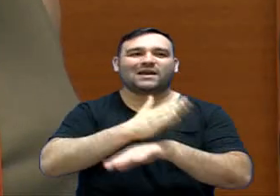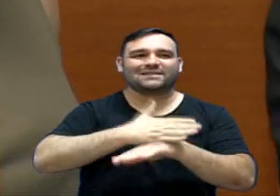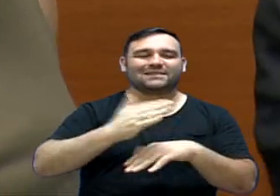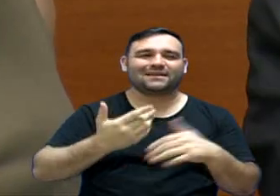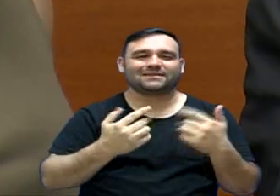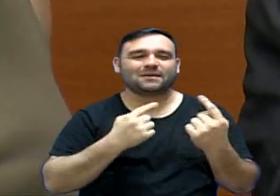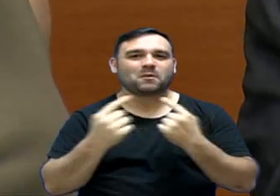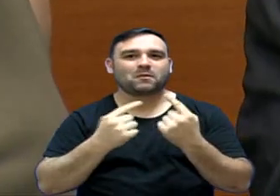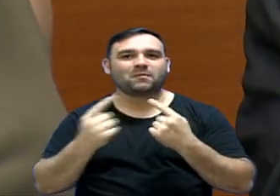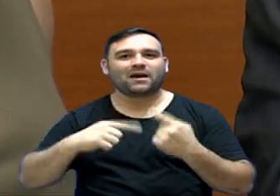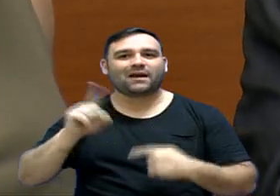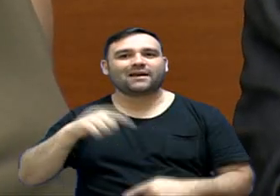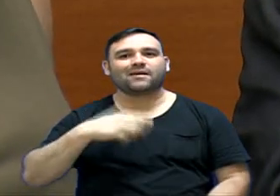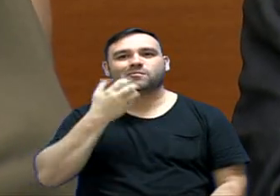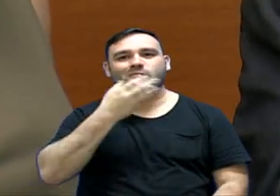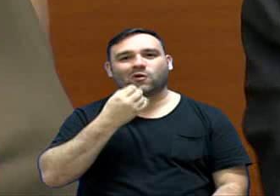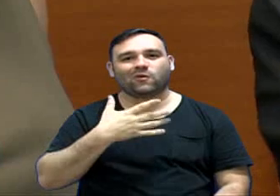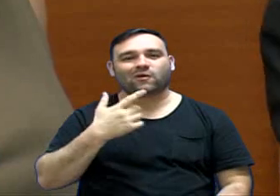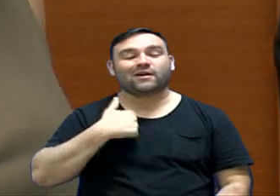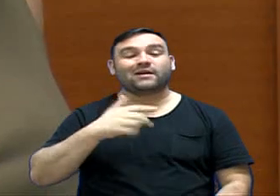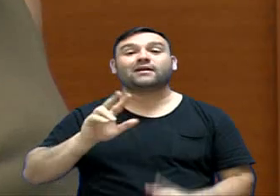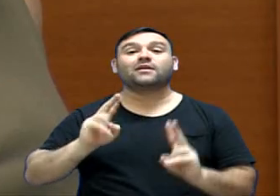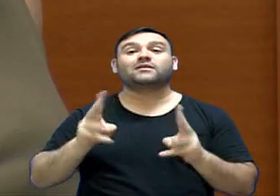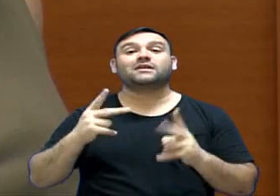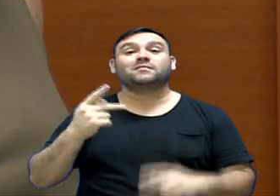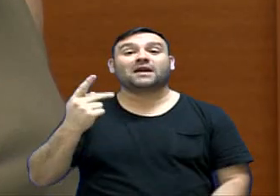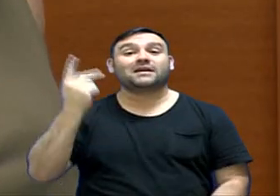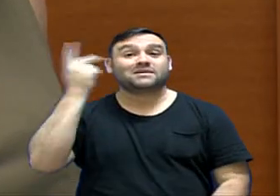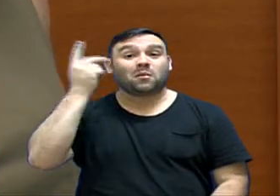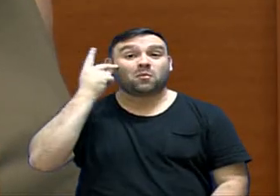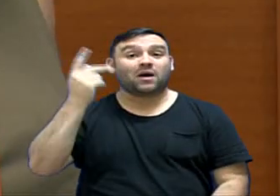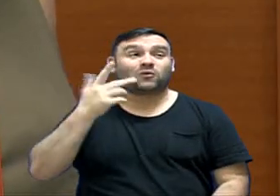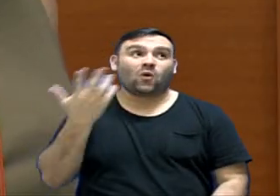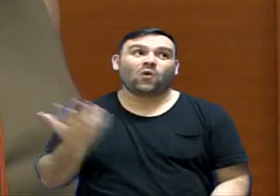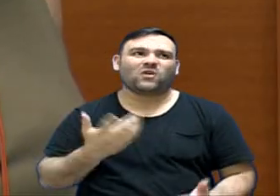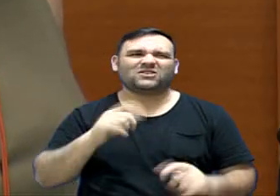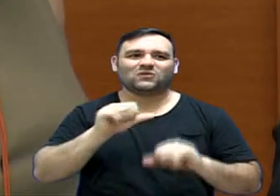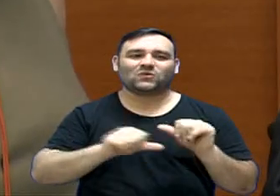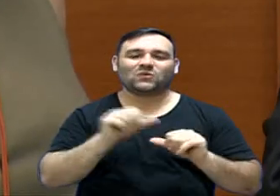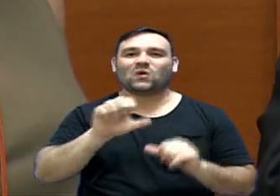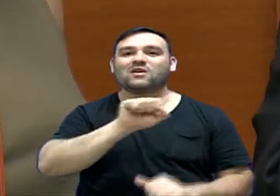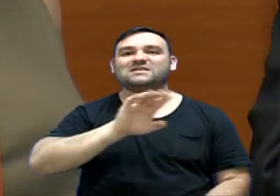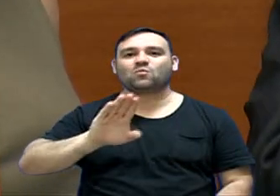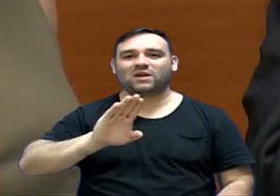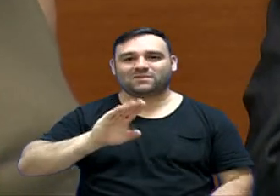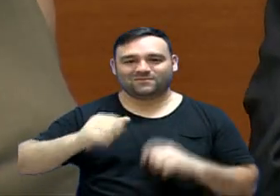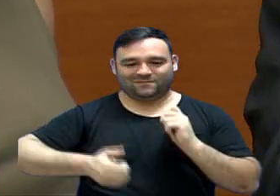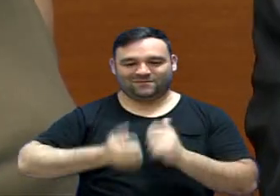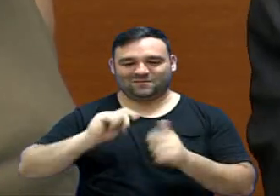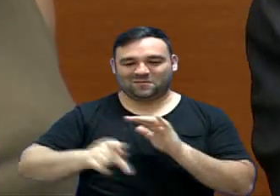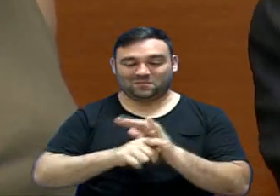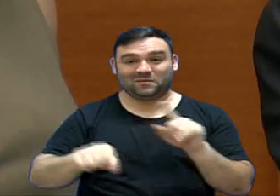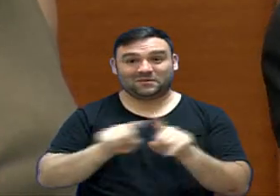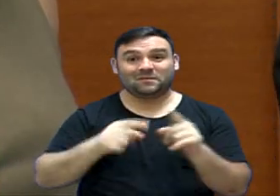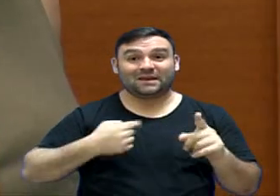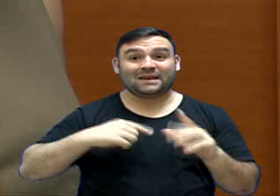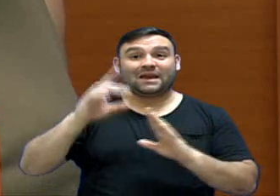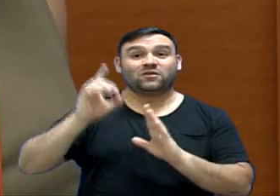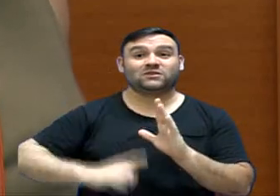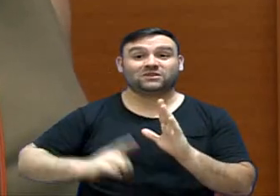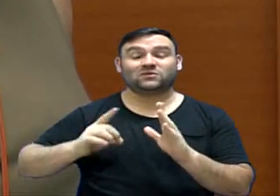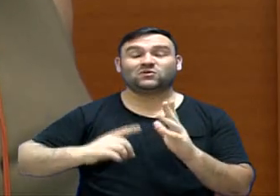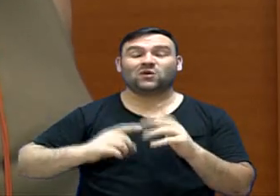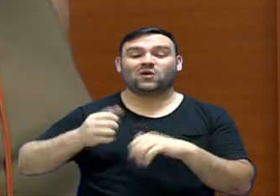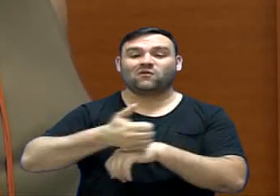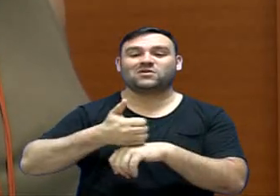gostoso. Hoje eu sempre fui com São Paulino, hoje eu acho que sou mais São Bentista que São Paulino. Ainda sou diretor do Amador